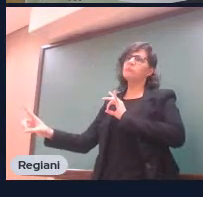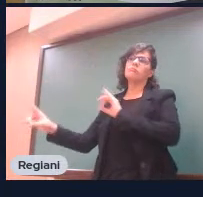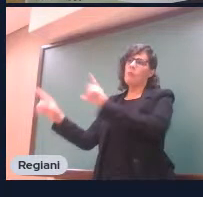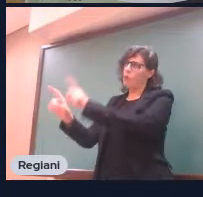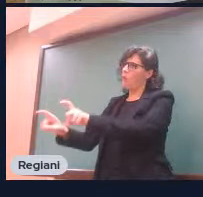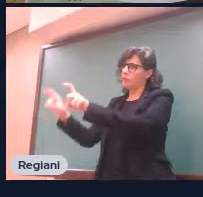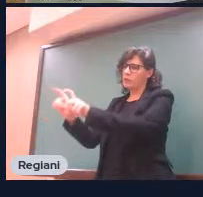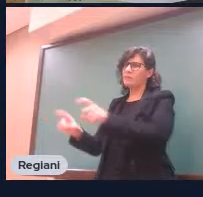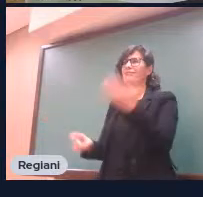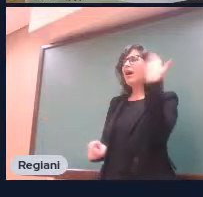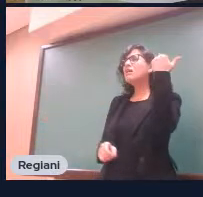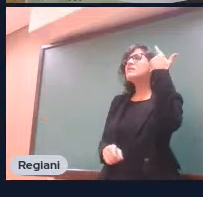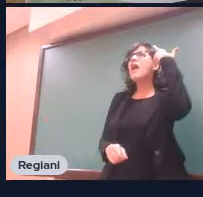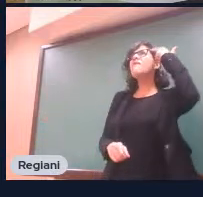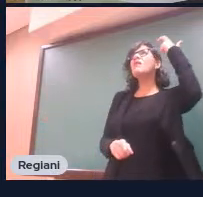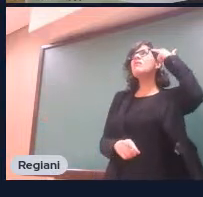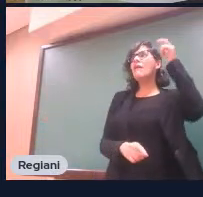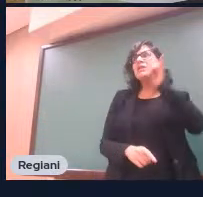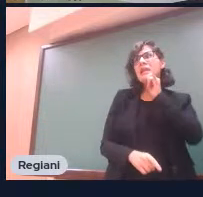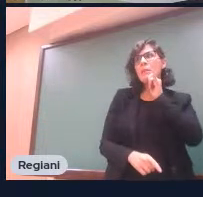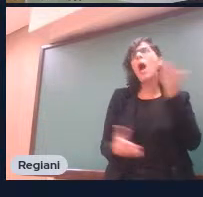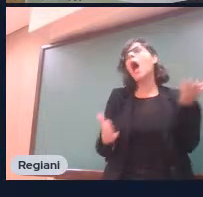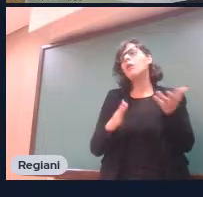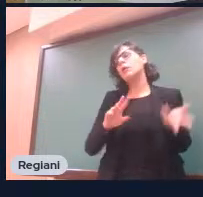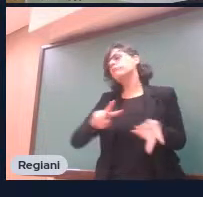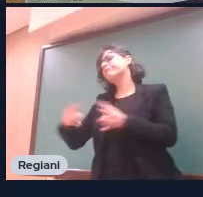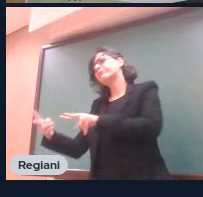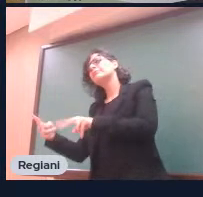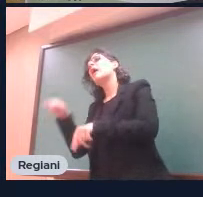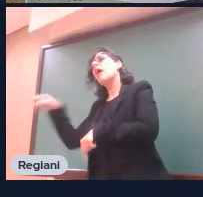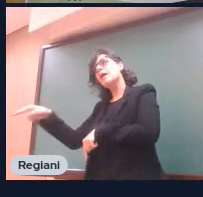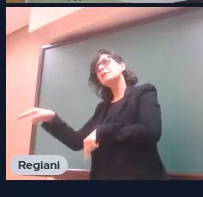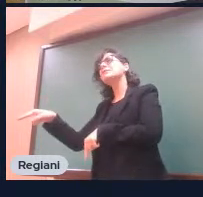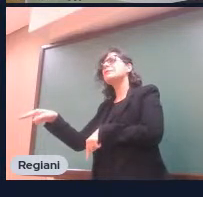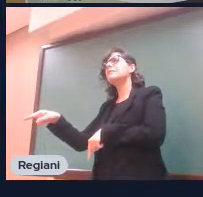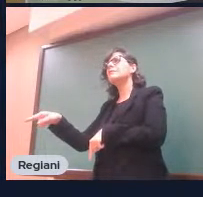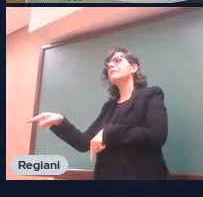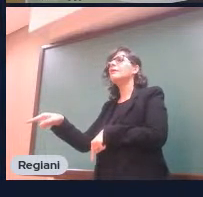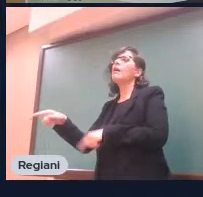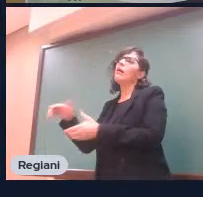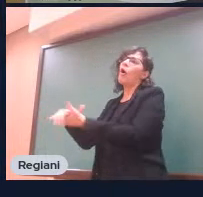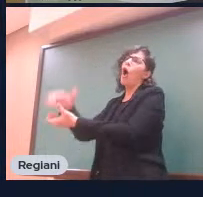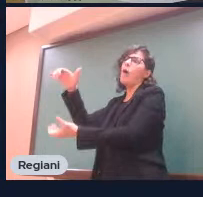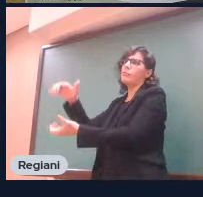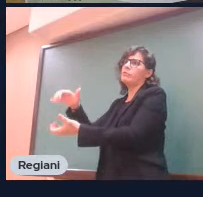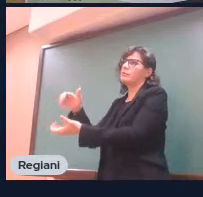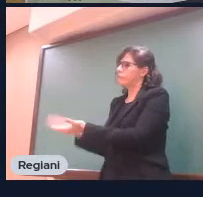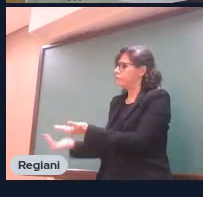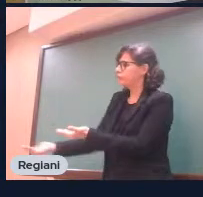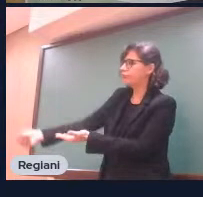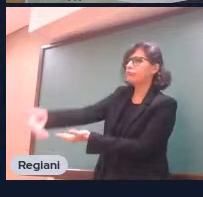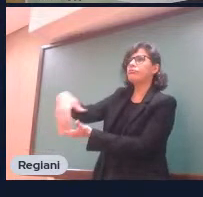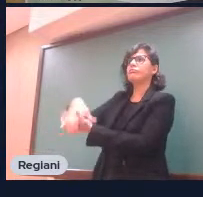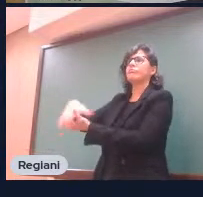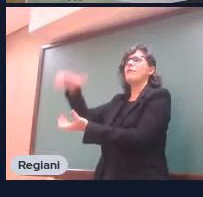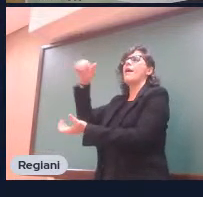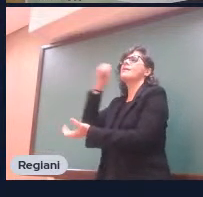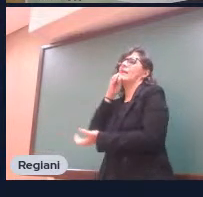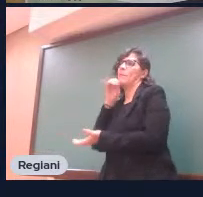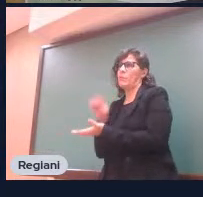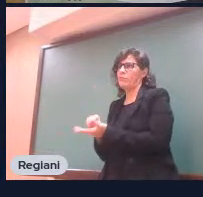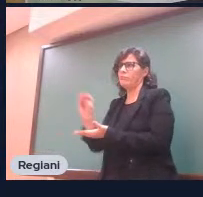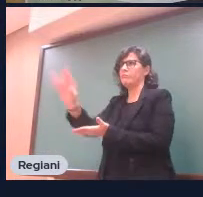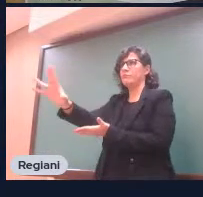eram inventados, agora com a necessidade de serem exemplos retirados de corpos, de